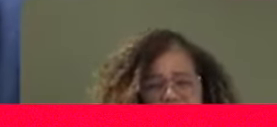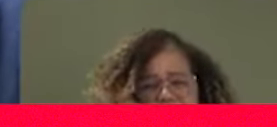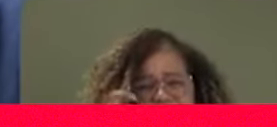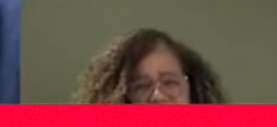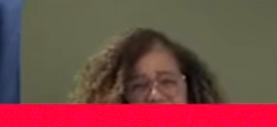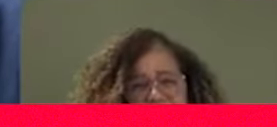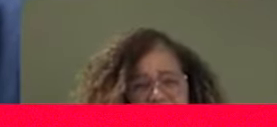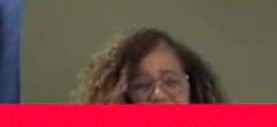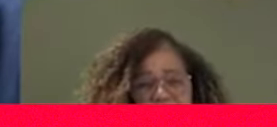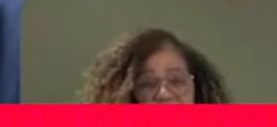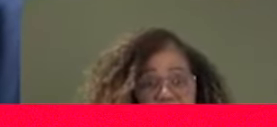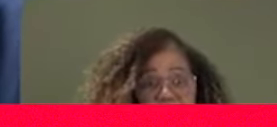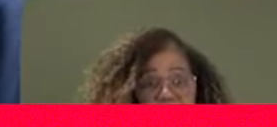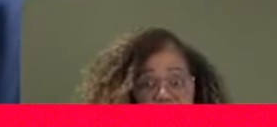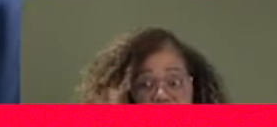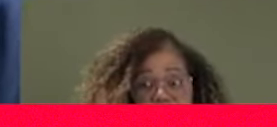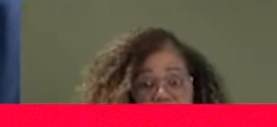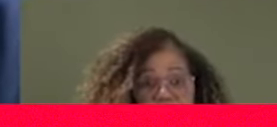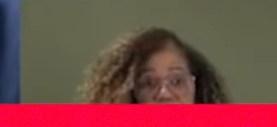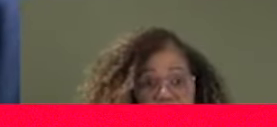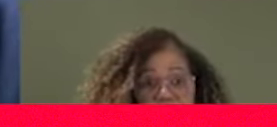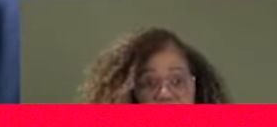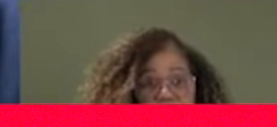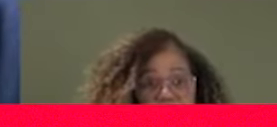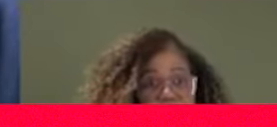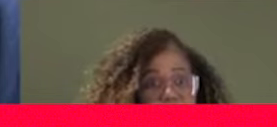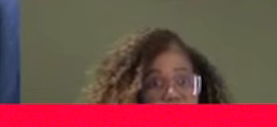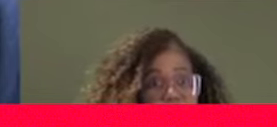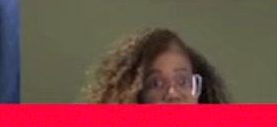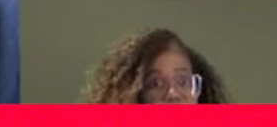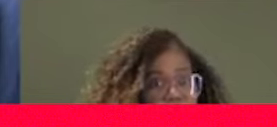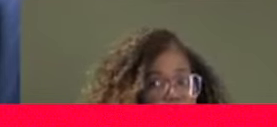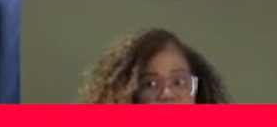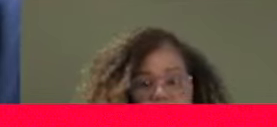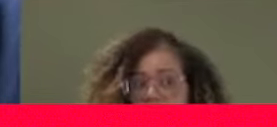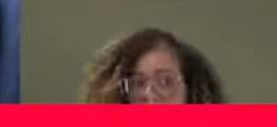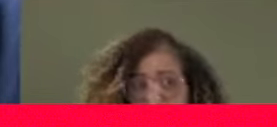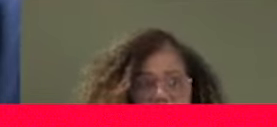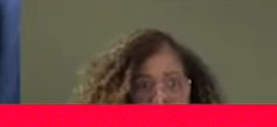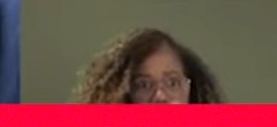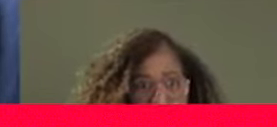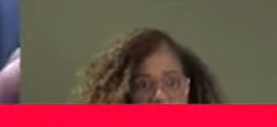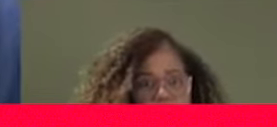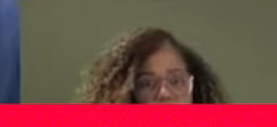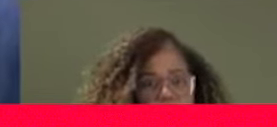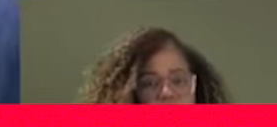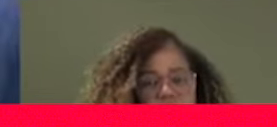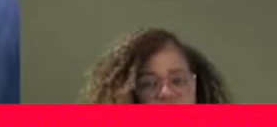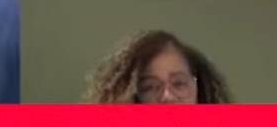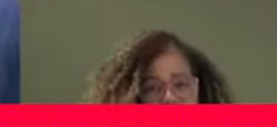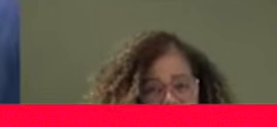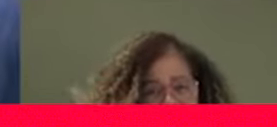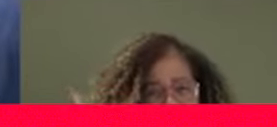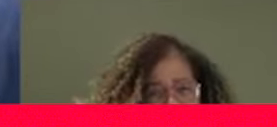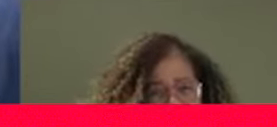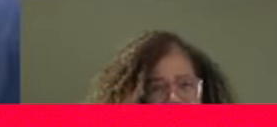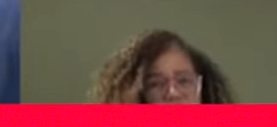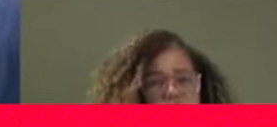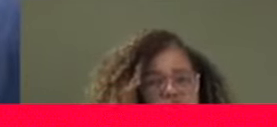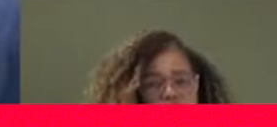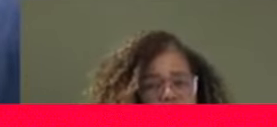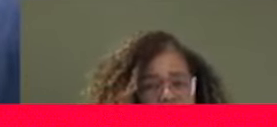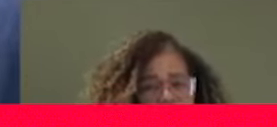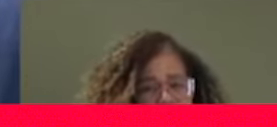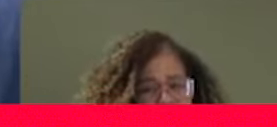30 vezes e isso não é um exagero então Eh Se o se o marginal se aquele que comete